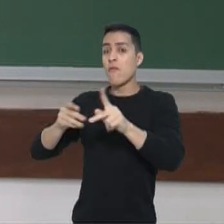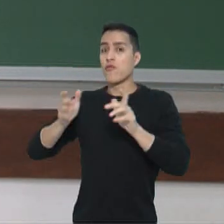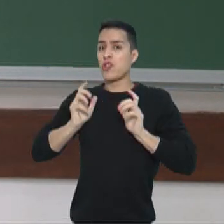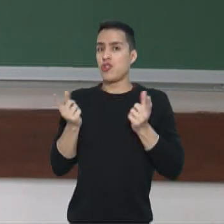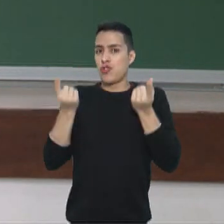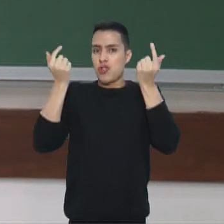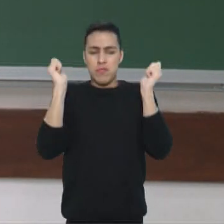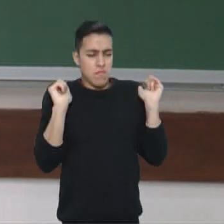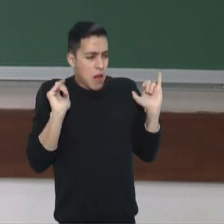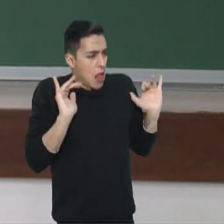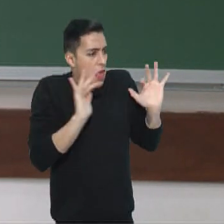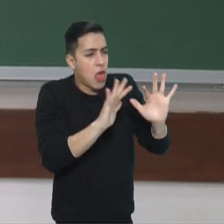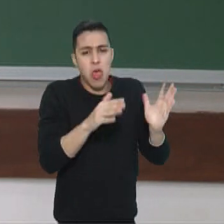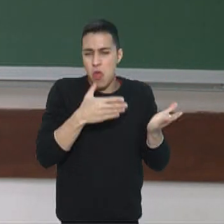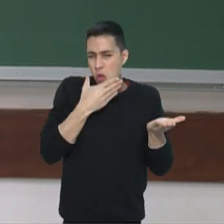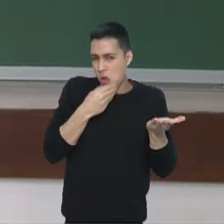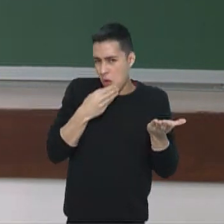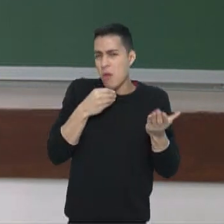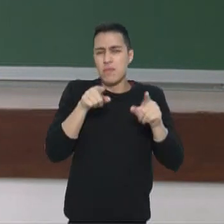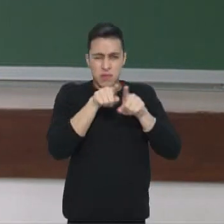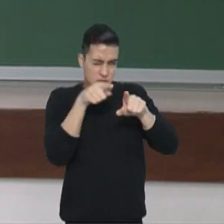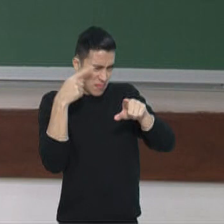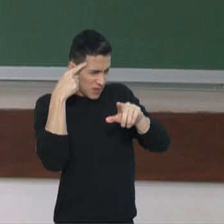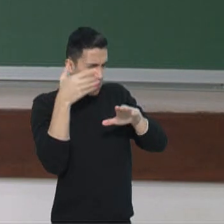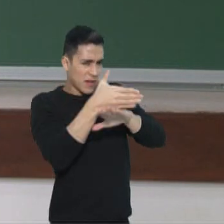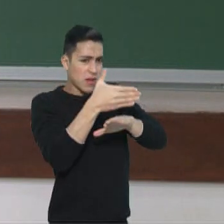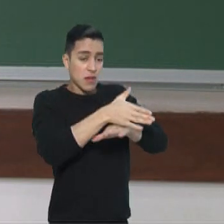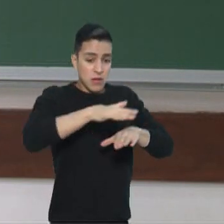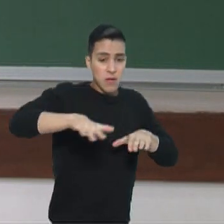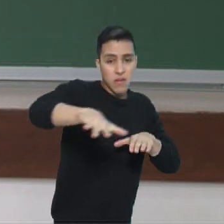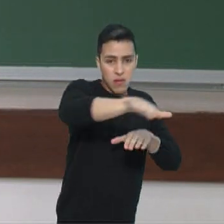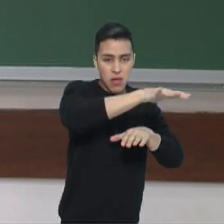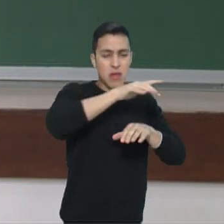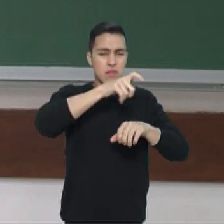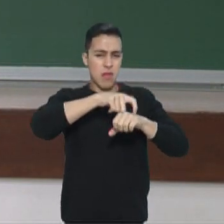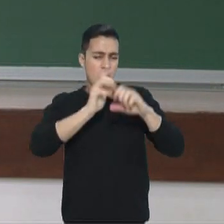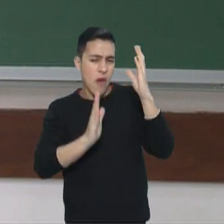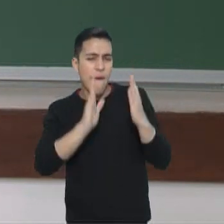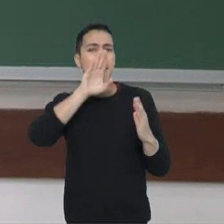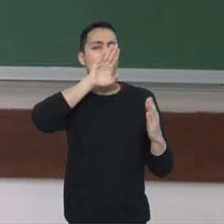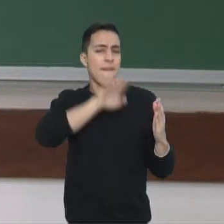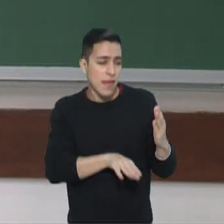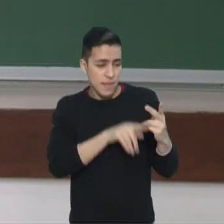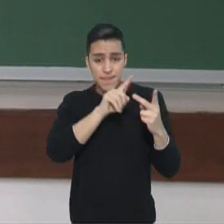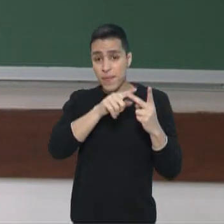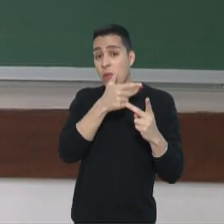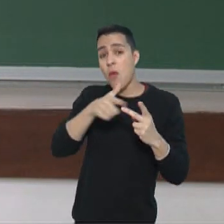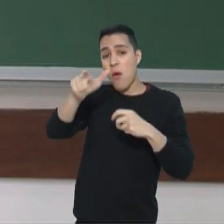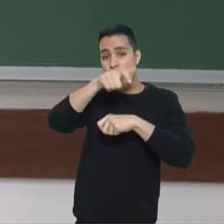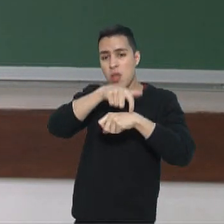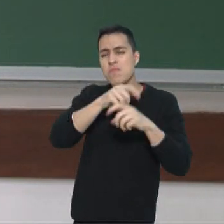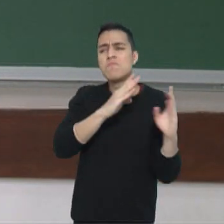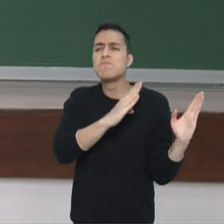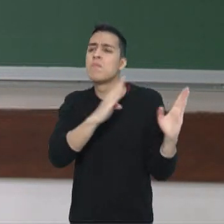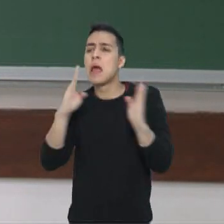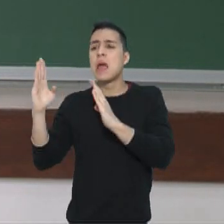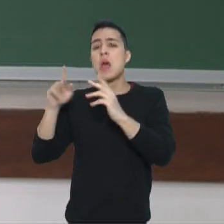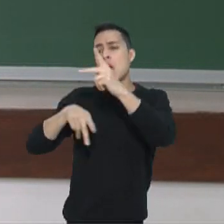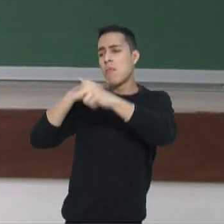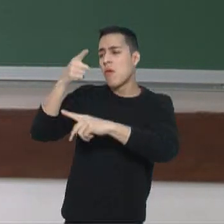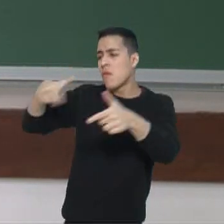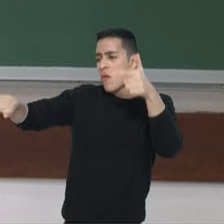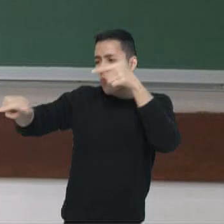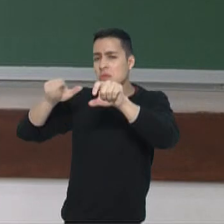rica, para geralmente os homens, que também frequentavam muito as termas, durante o horário da tarde, e nos outros horários, as populações